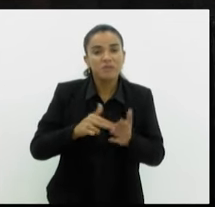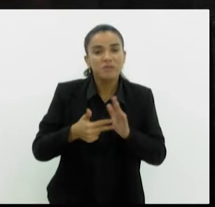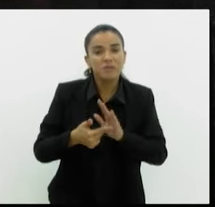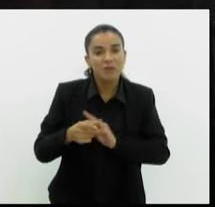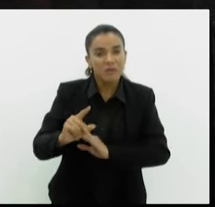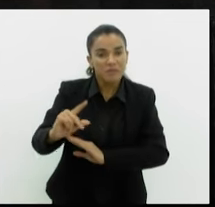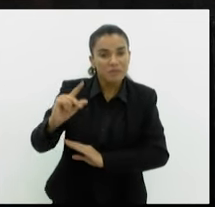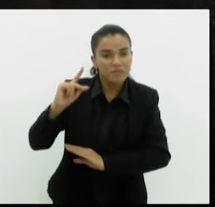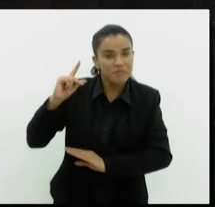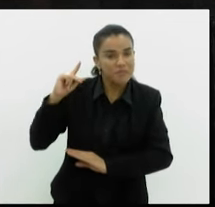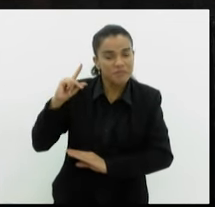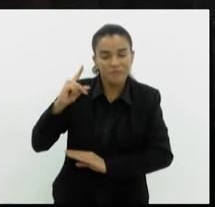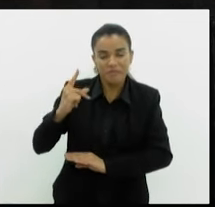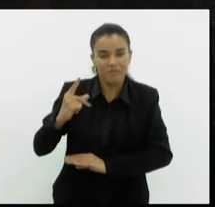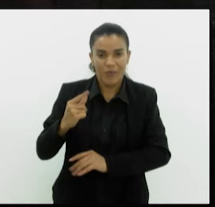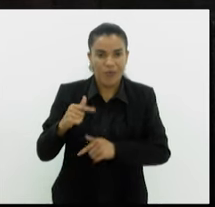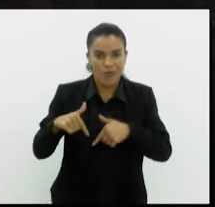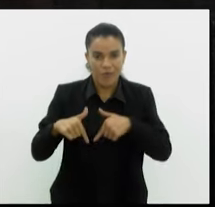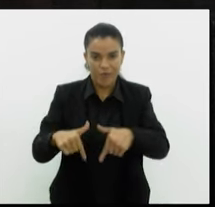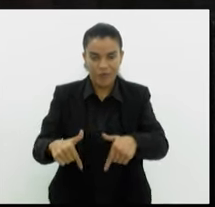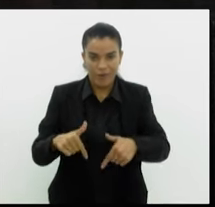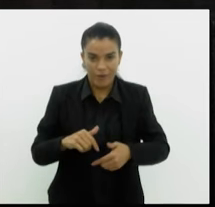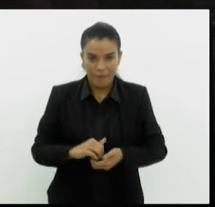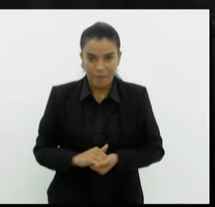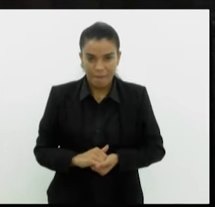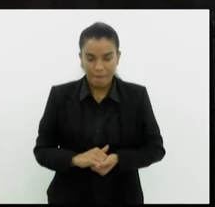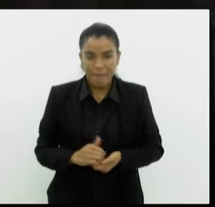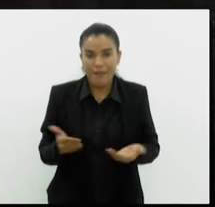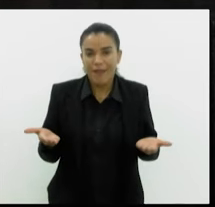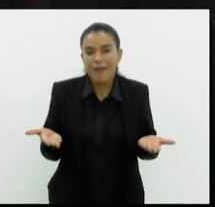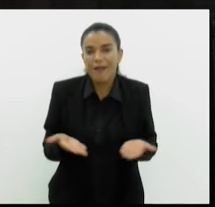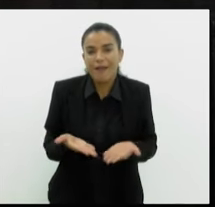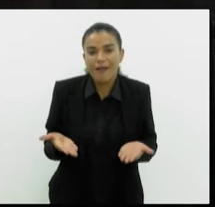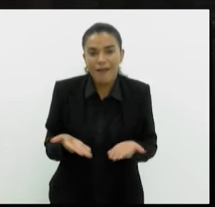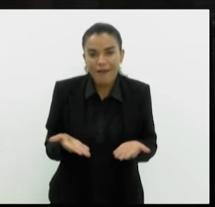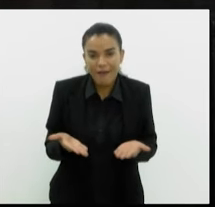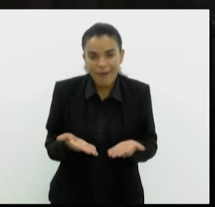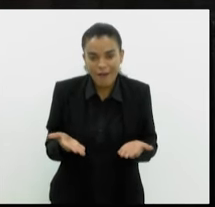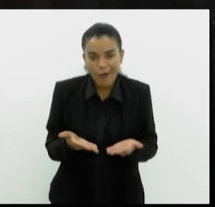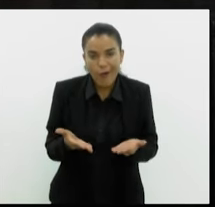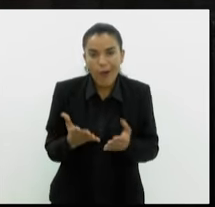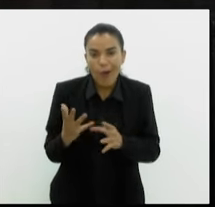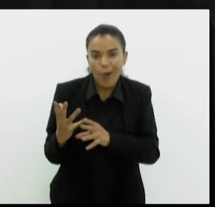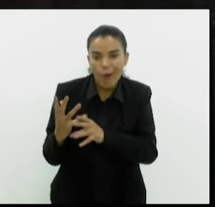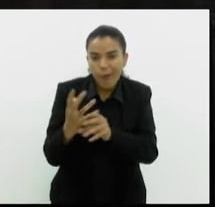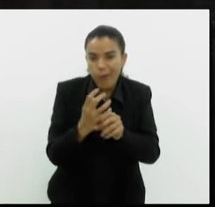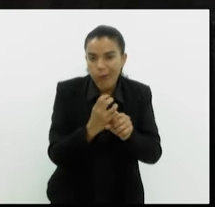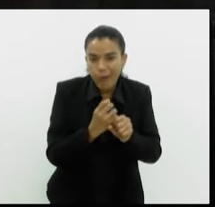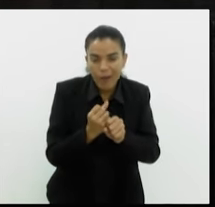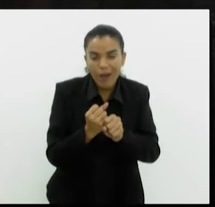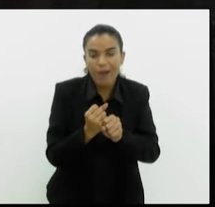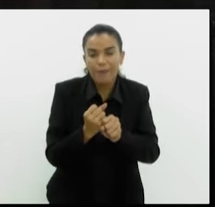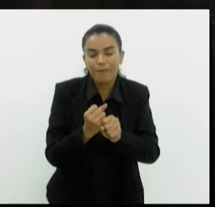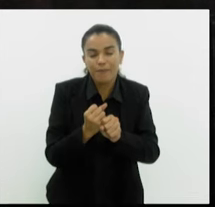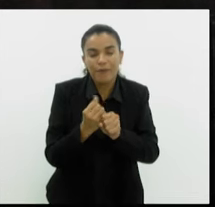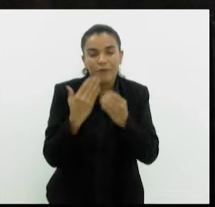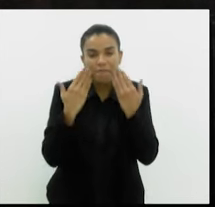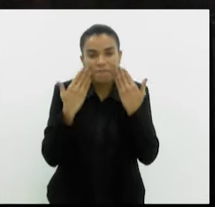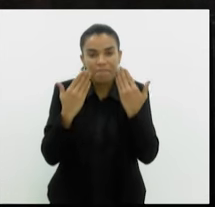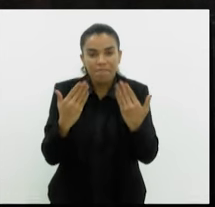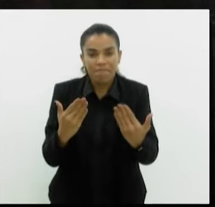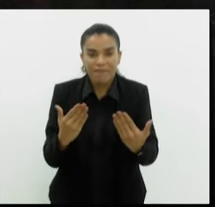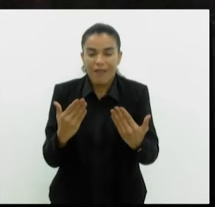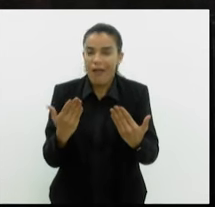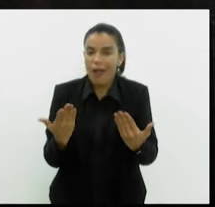época. E agora, os números estão mostrando que nós estamos